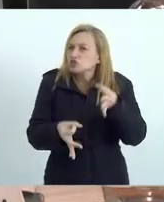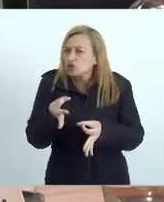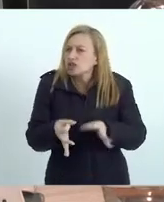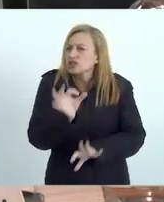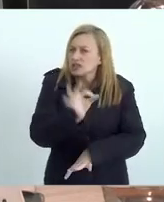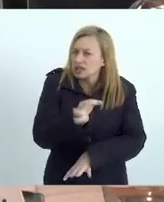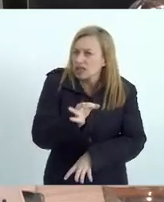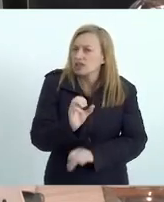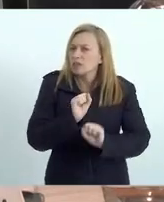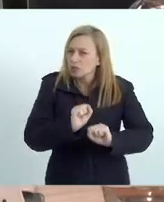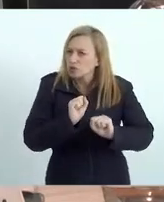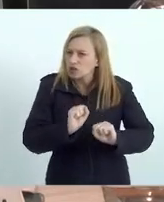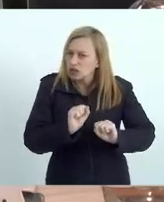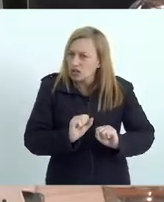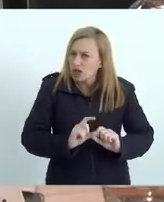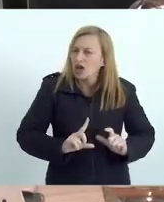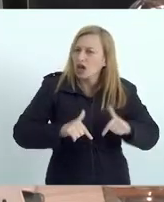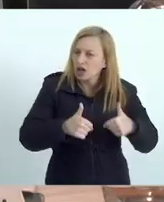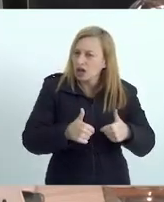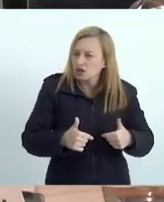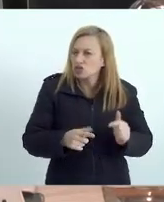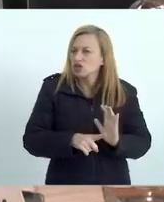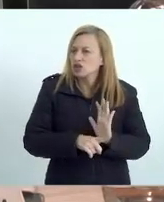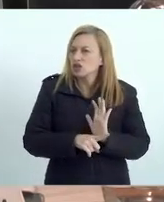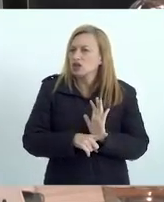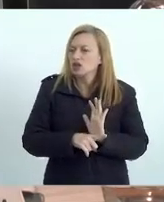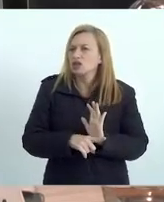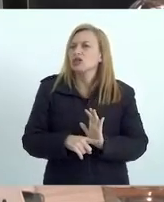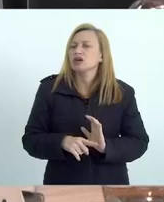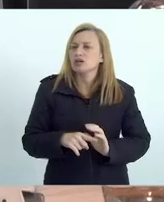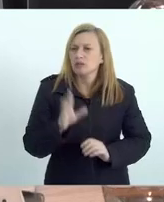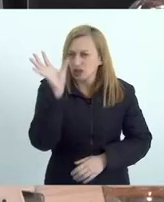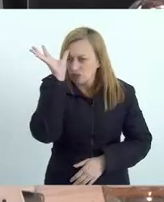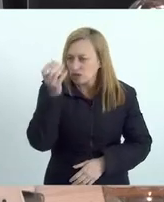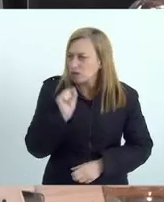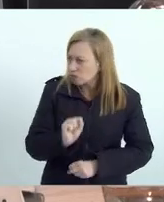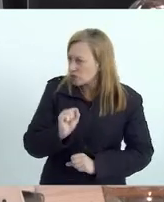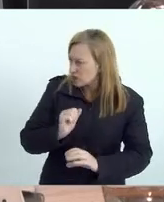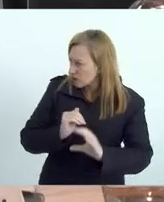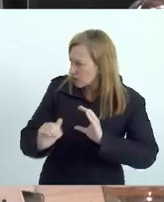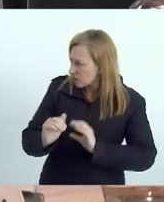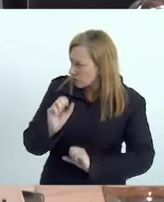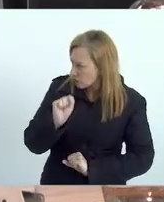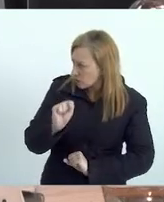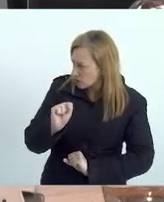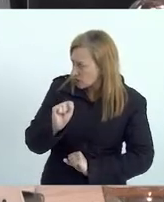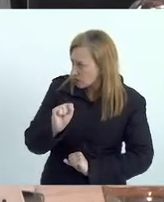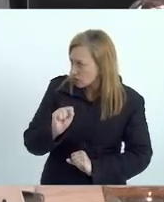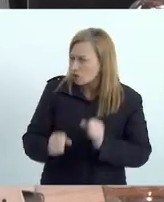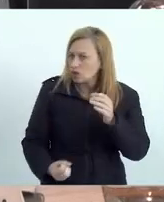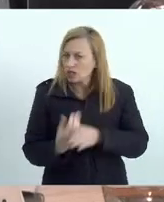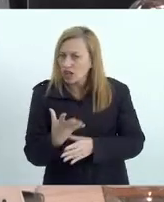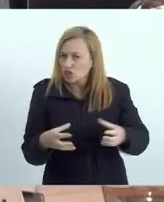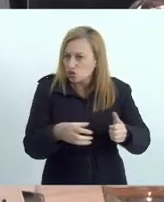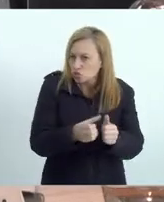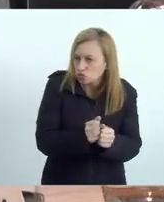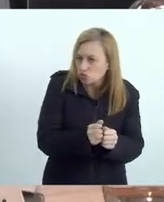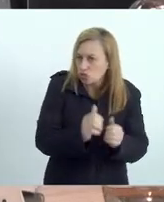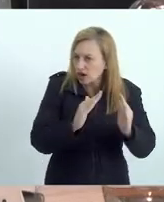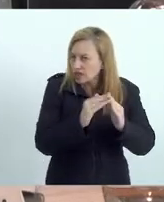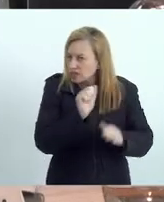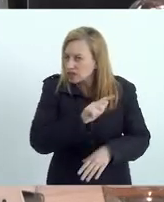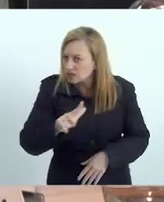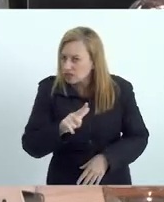dica pra gente poder subsidiar o chamamento pode ser pode ser dessa forma encaminhamento da gente construir com a Casa Civil sim